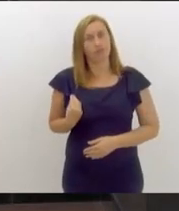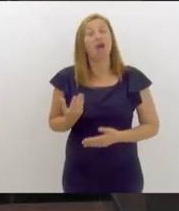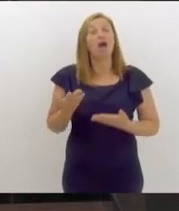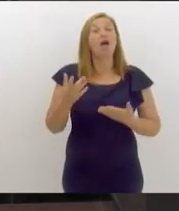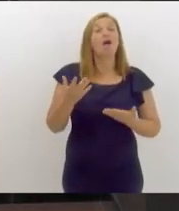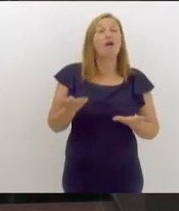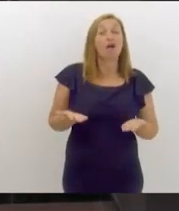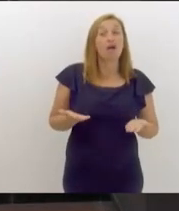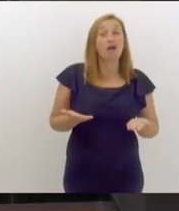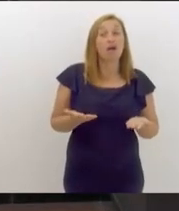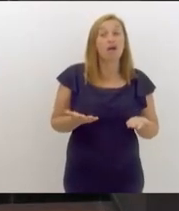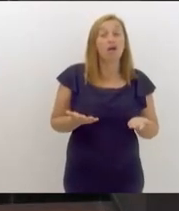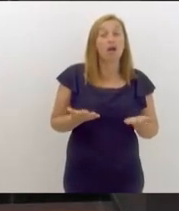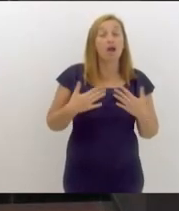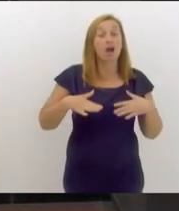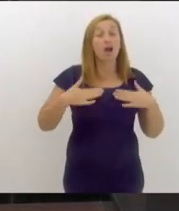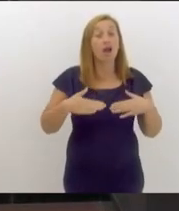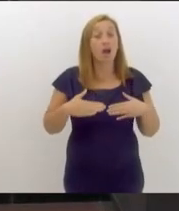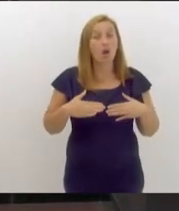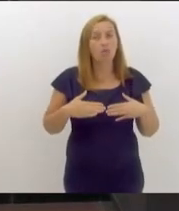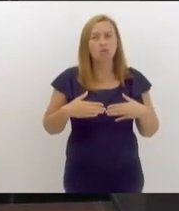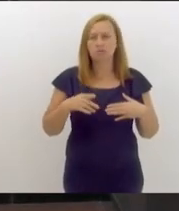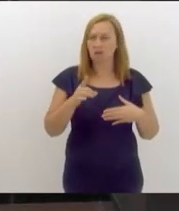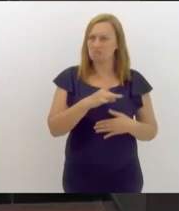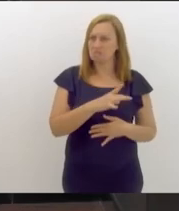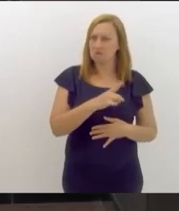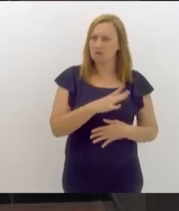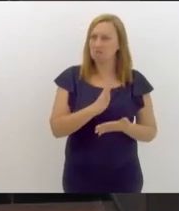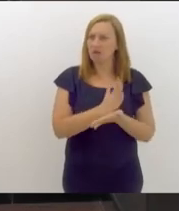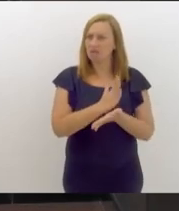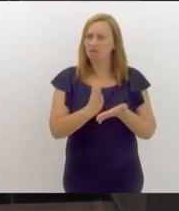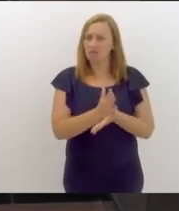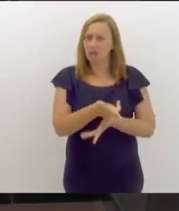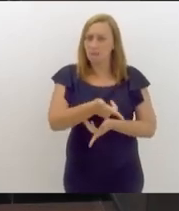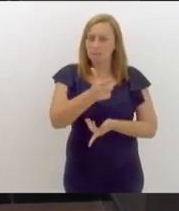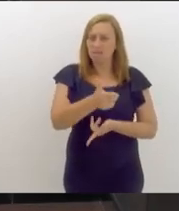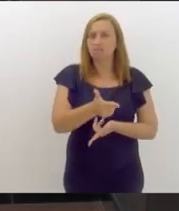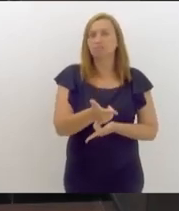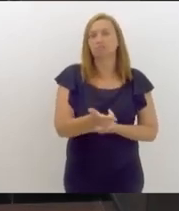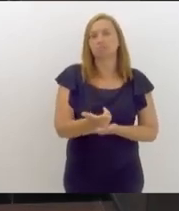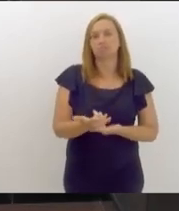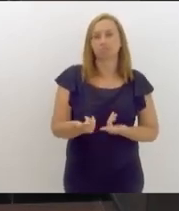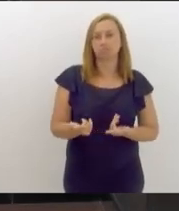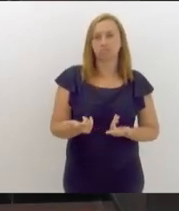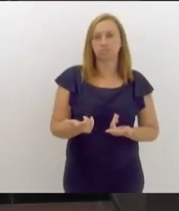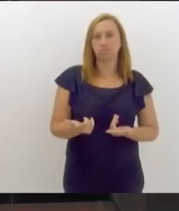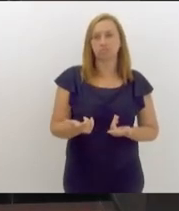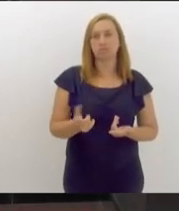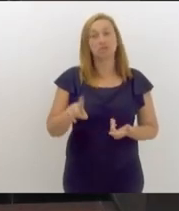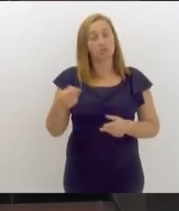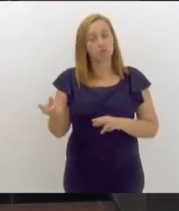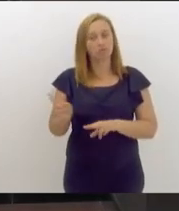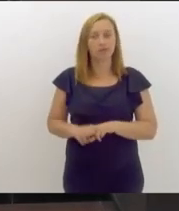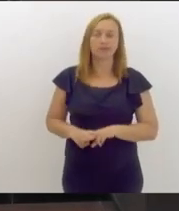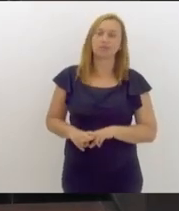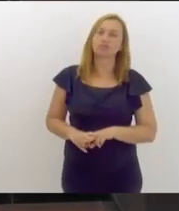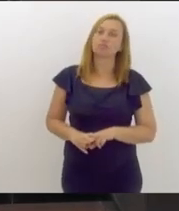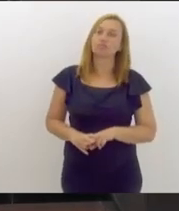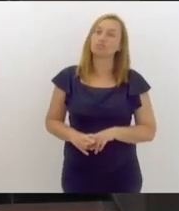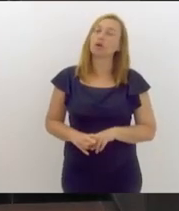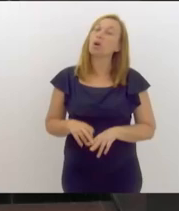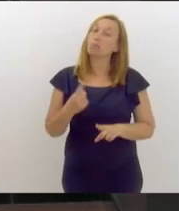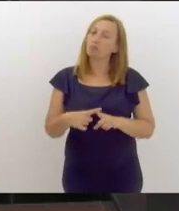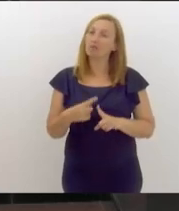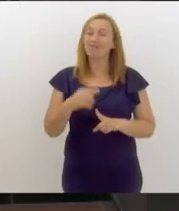a tranquilidade para que ele não tenha medo Às vezes dá um tiro e ser preso porque